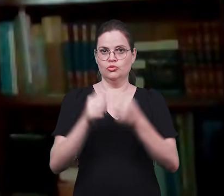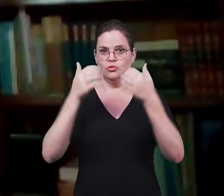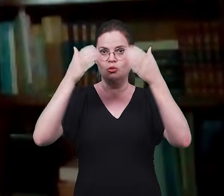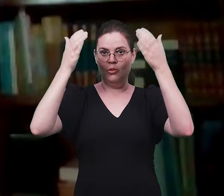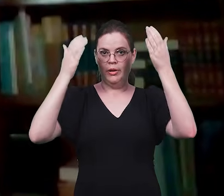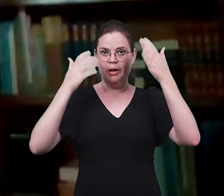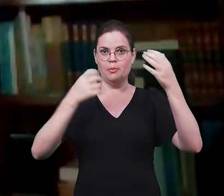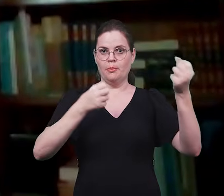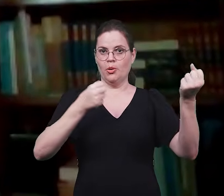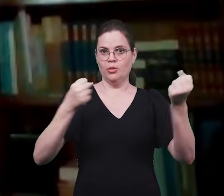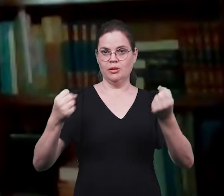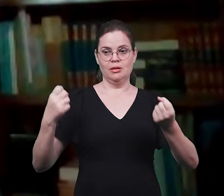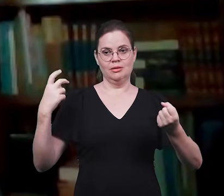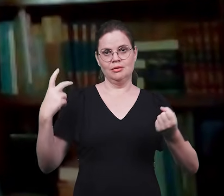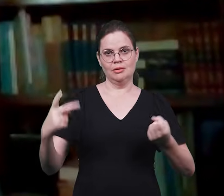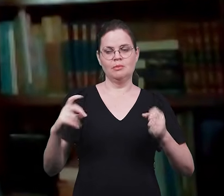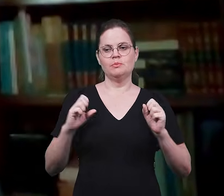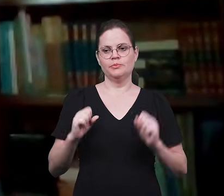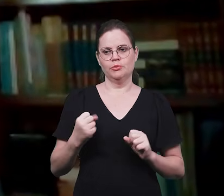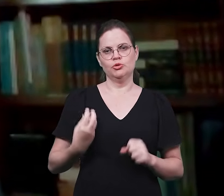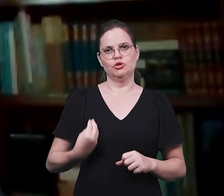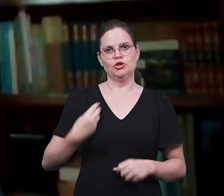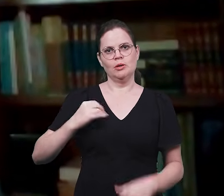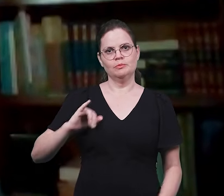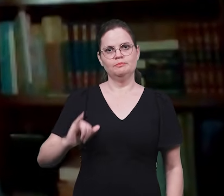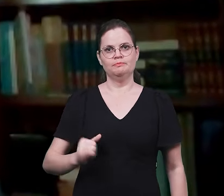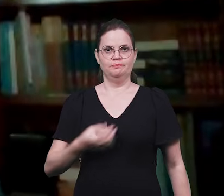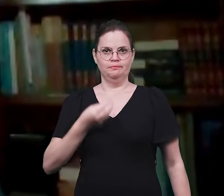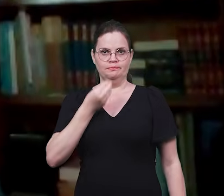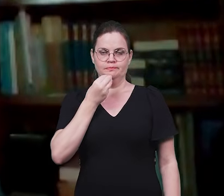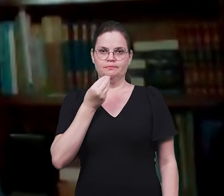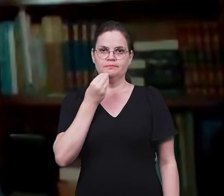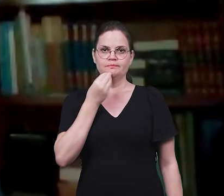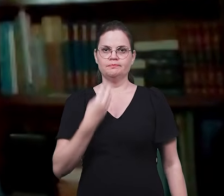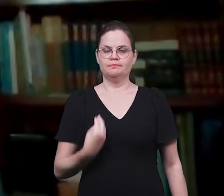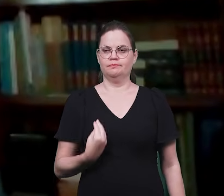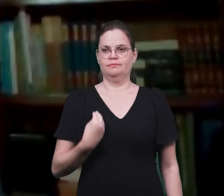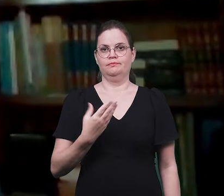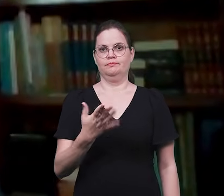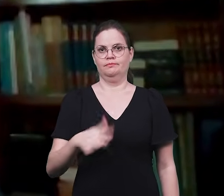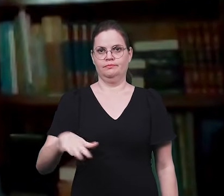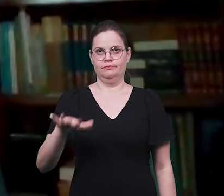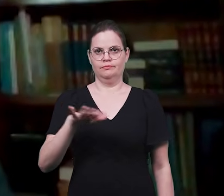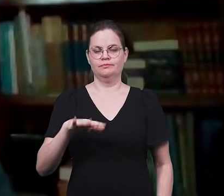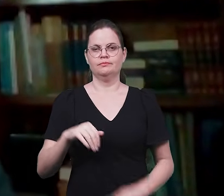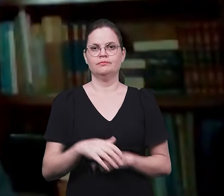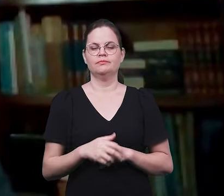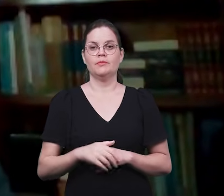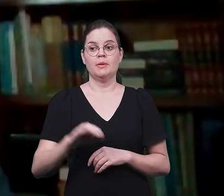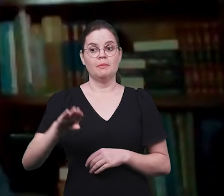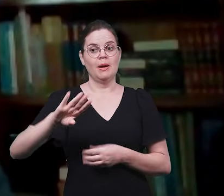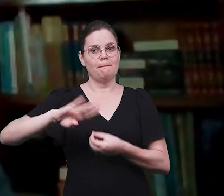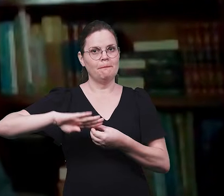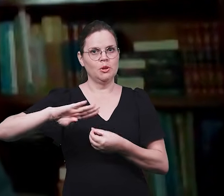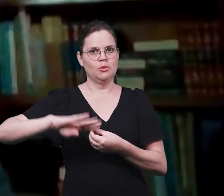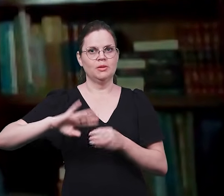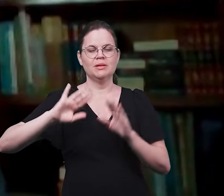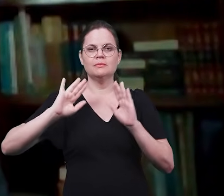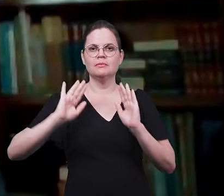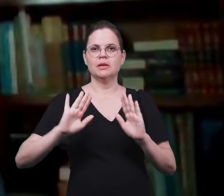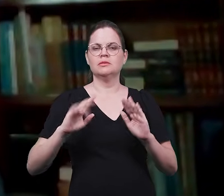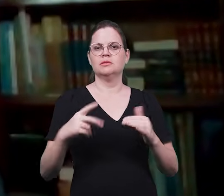poder, ou seja, sujeita a esse poder, também viver. E foi nesse momento, então,